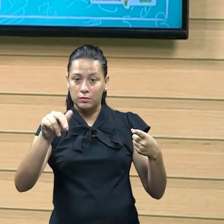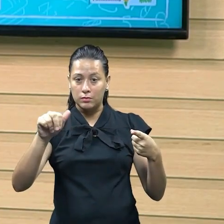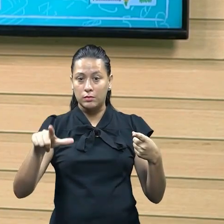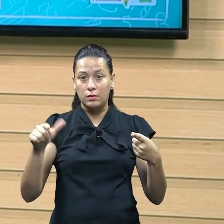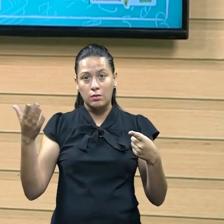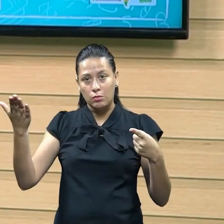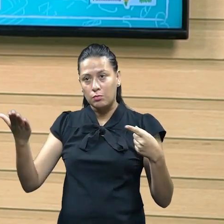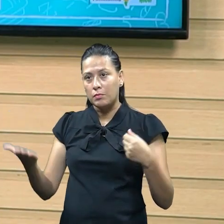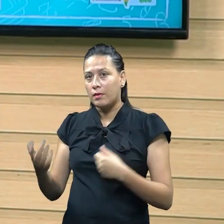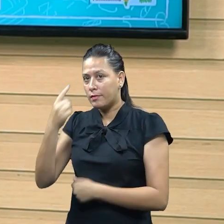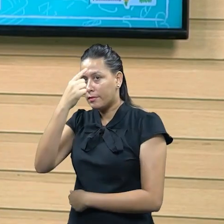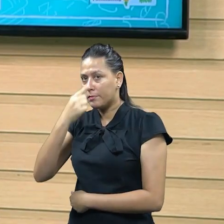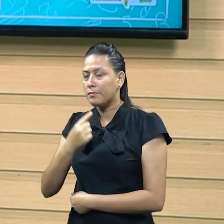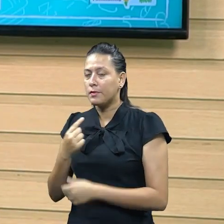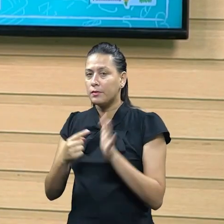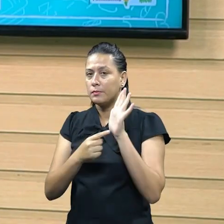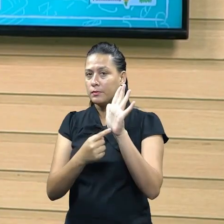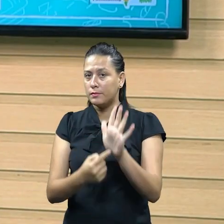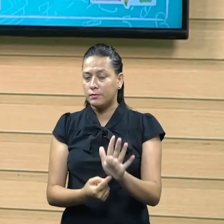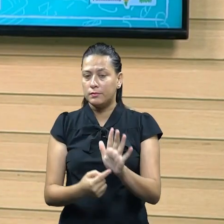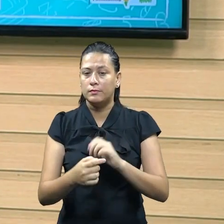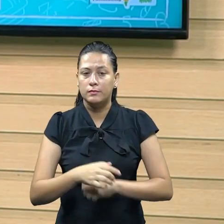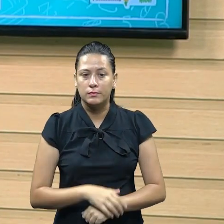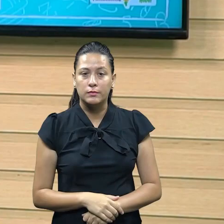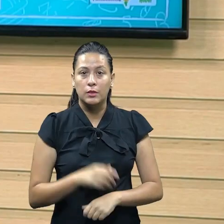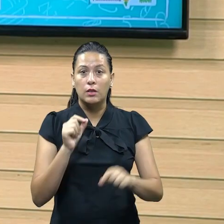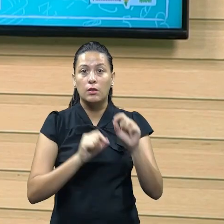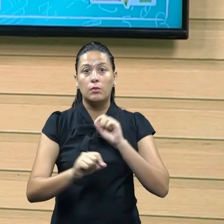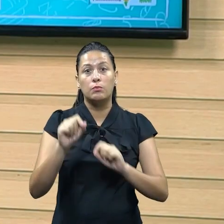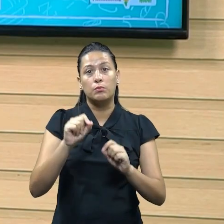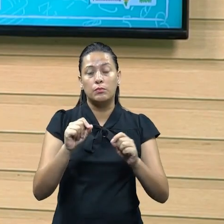aqui nessa figura, é sempre o aterramento.